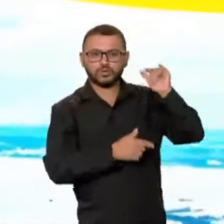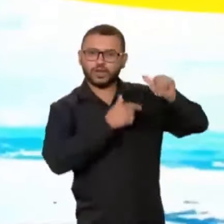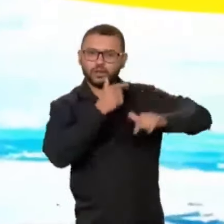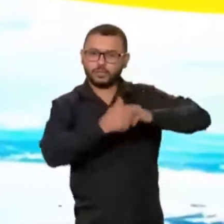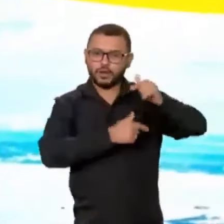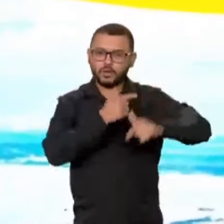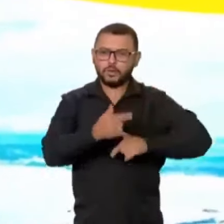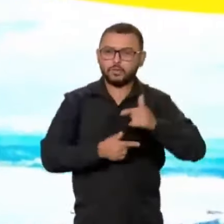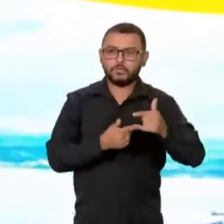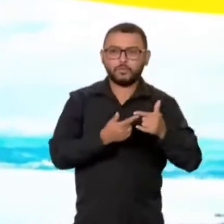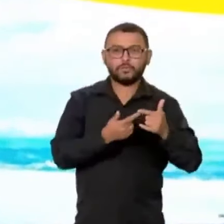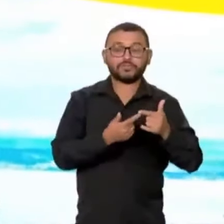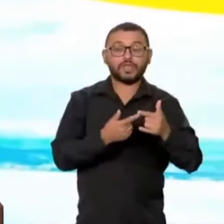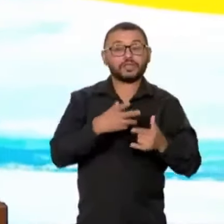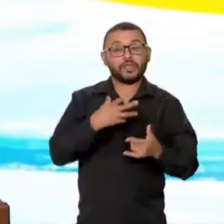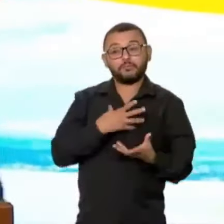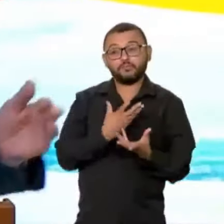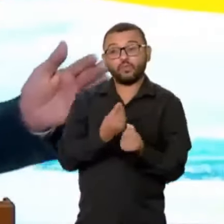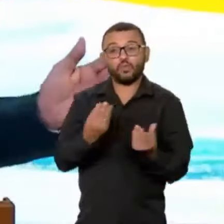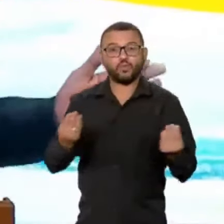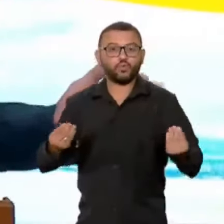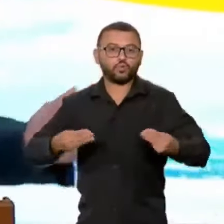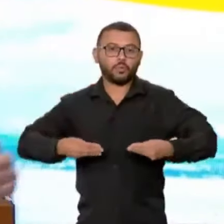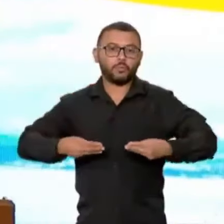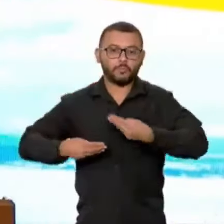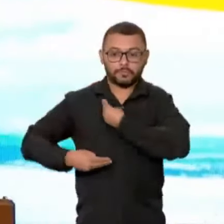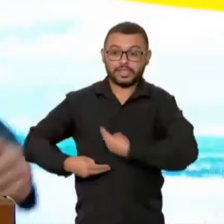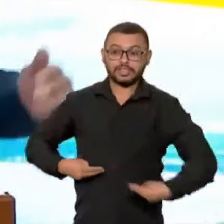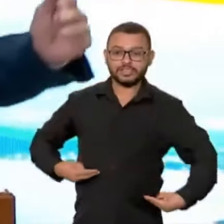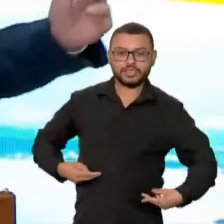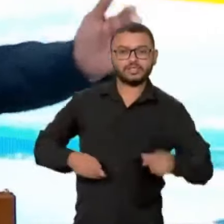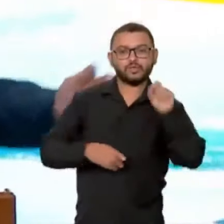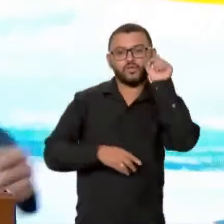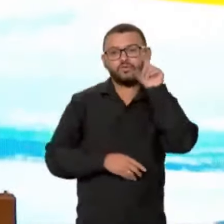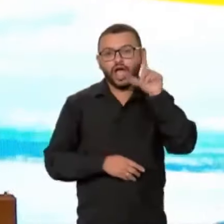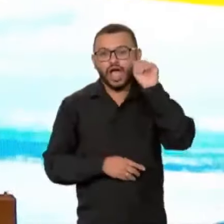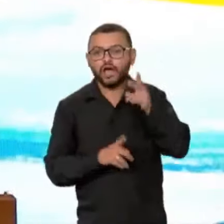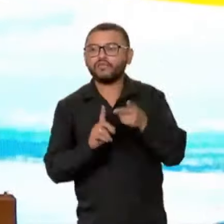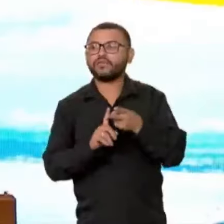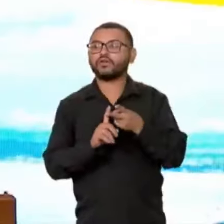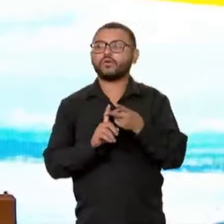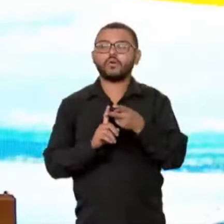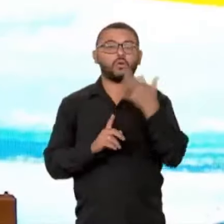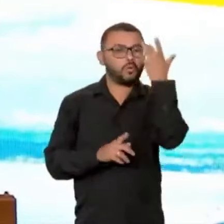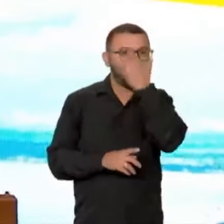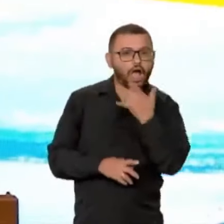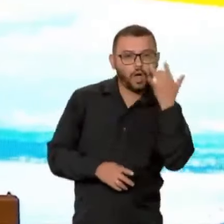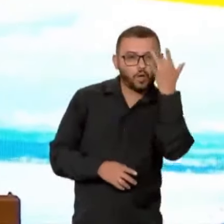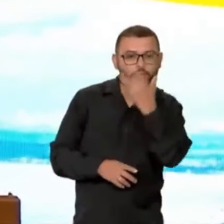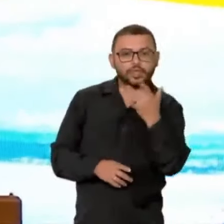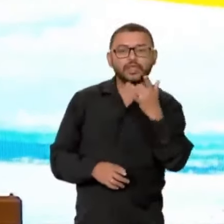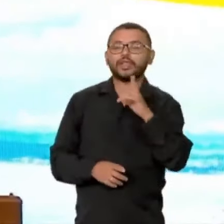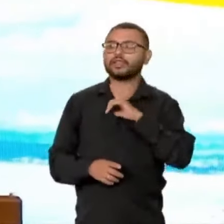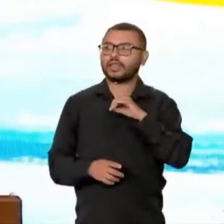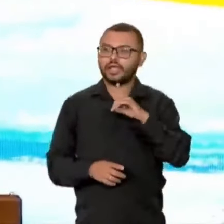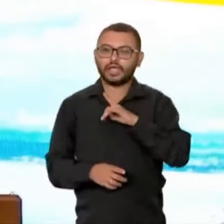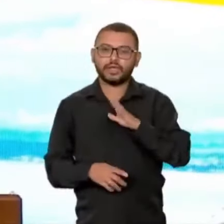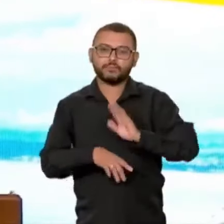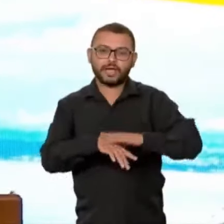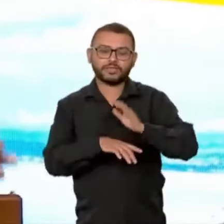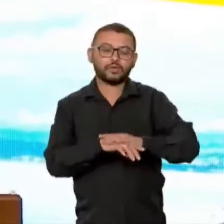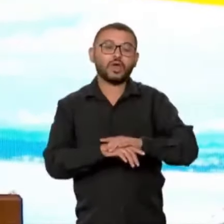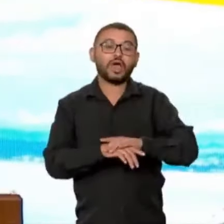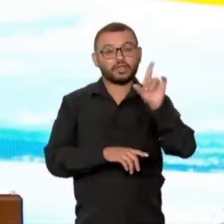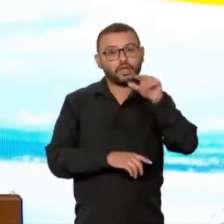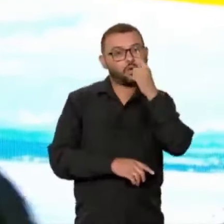Tem muita gente, muitos ministros foram. O Fávaro acabou de vir de lá, o Alckmin acabou de voltar de lá. Nós temos vários ministros lá, o Rui